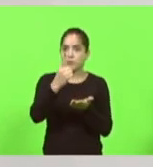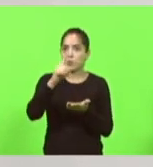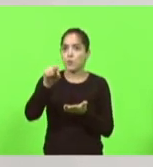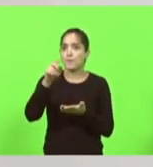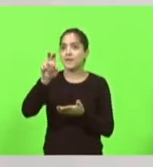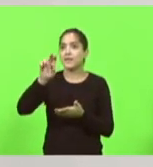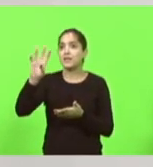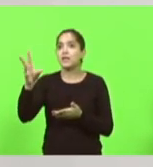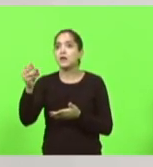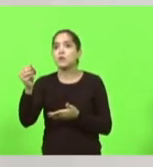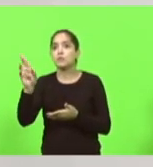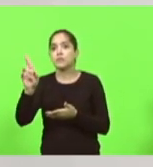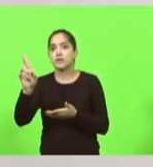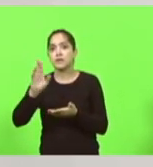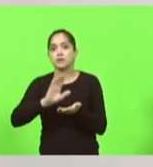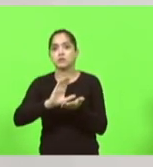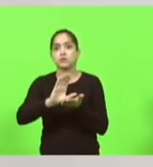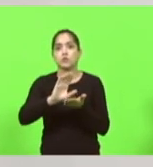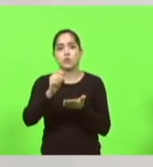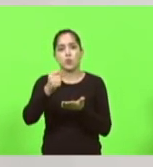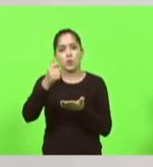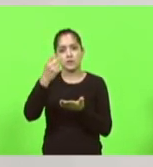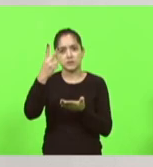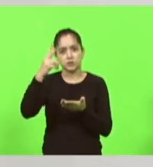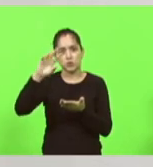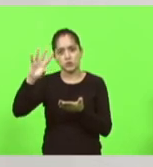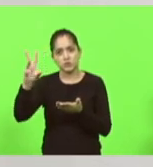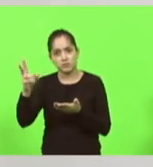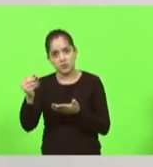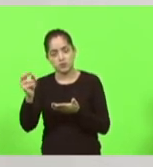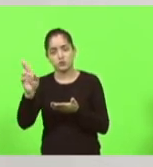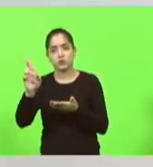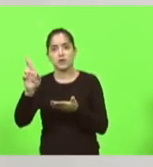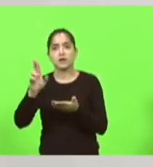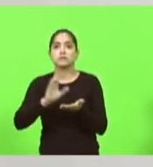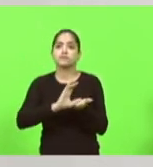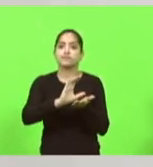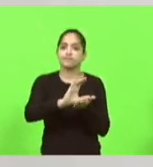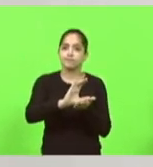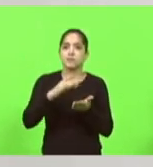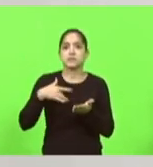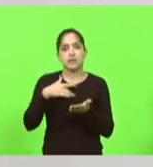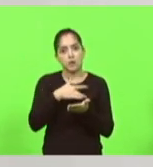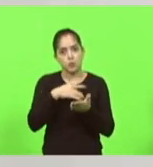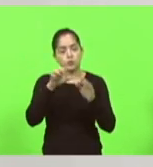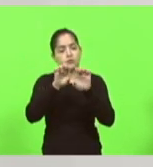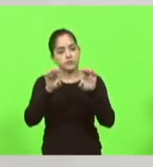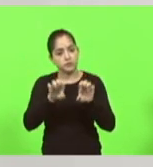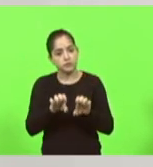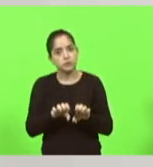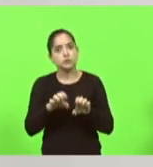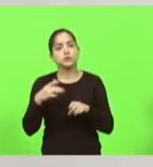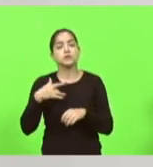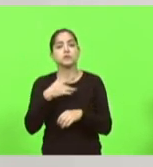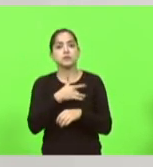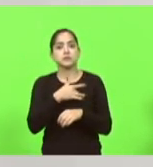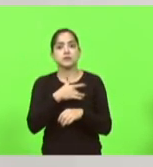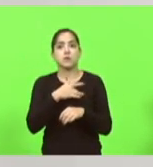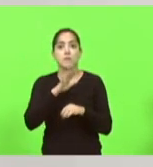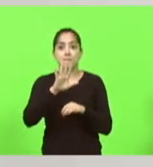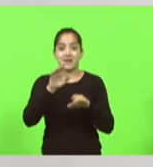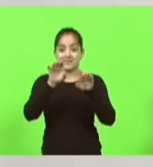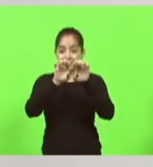quase 2 milhões de reais destinados a Tubarão, que foram destinados saúde, infraestrutura, educação, mas na